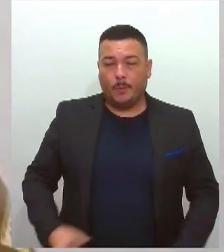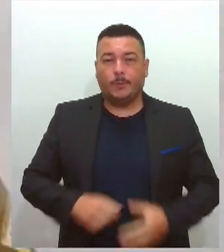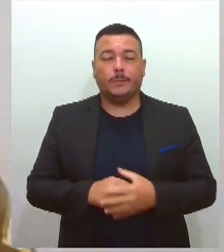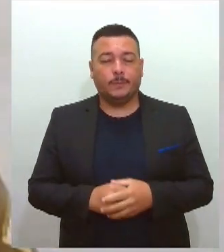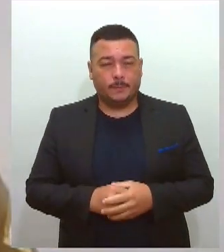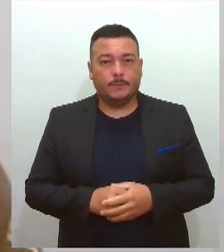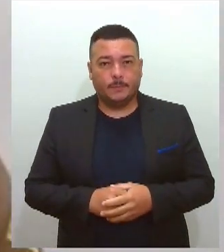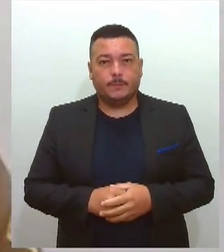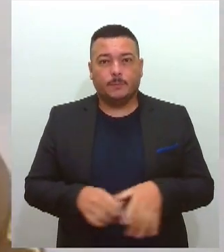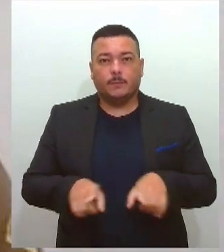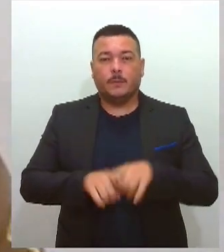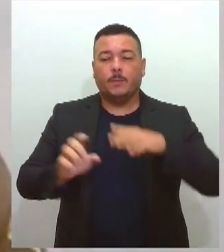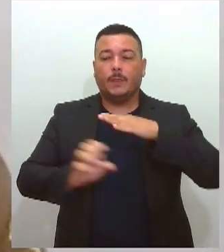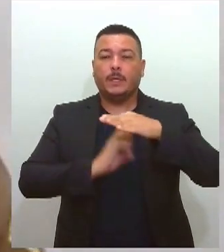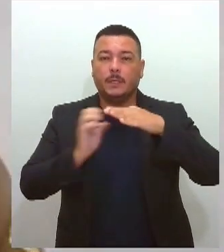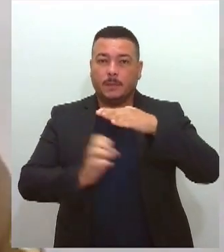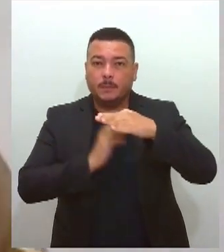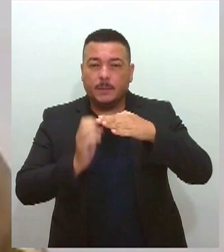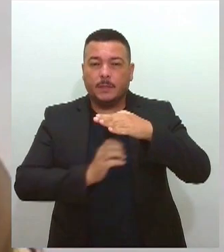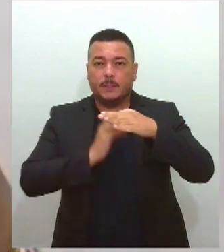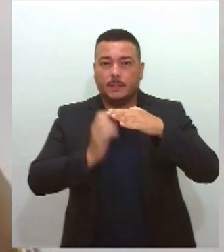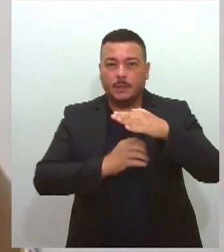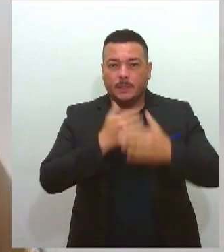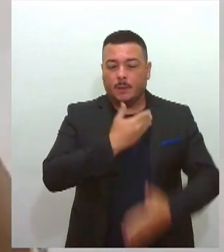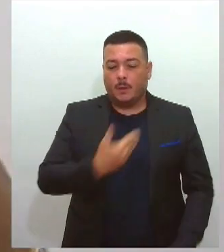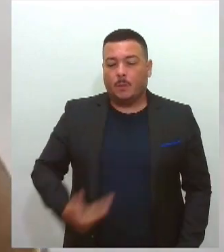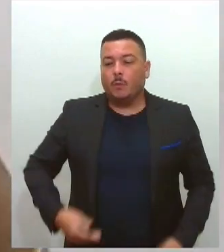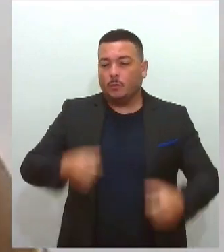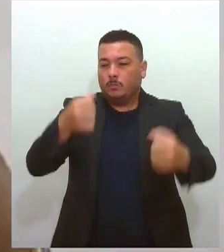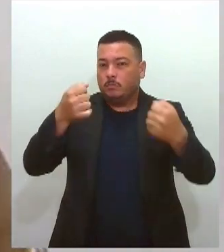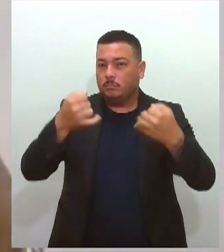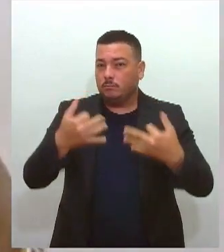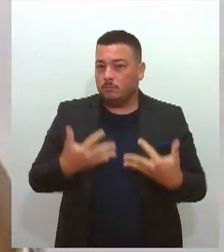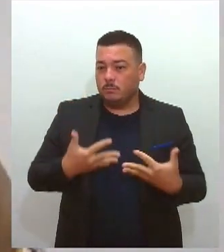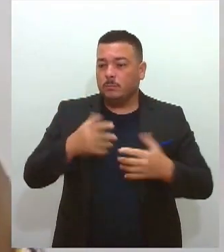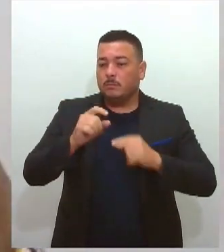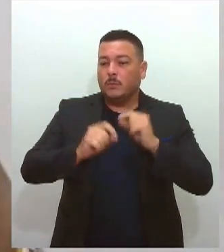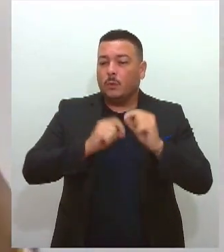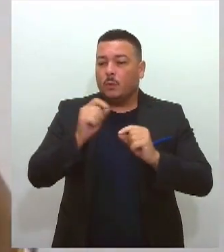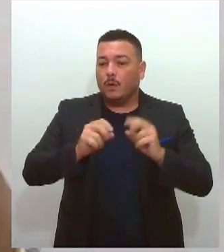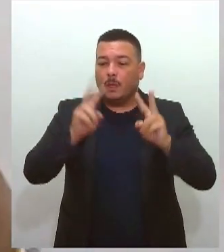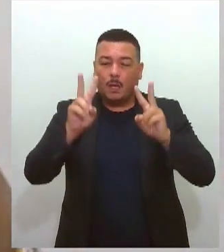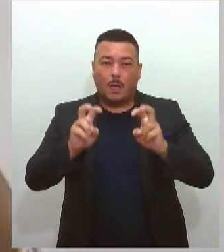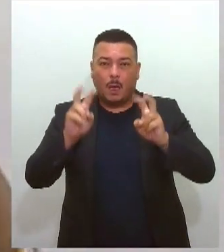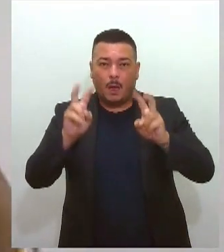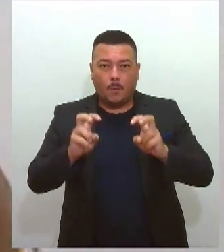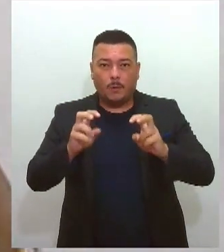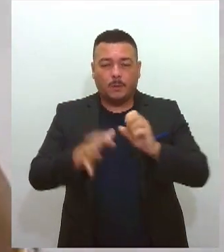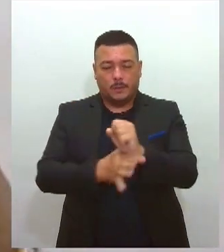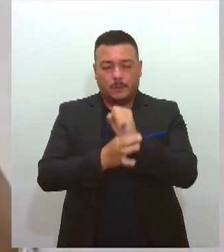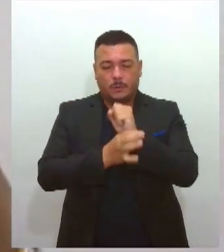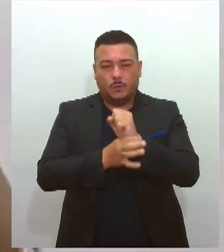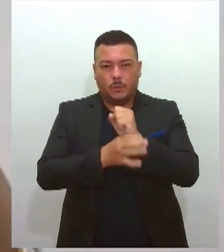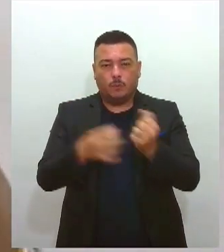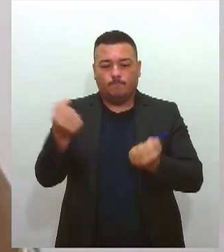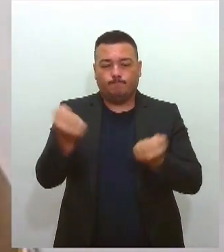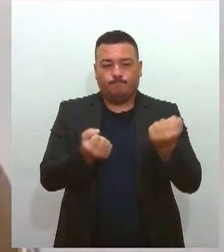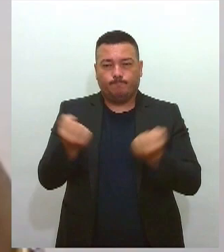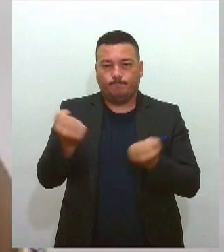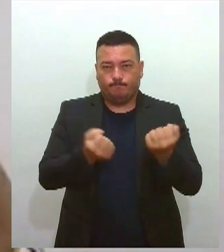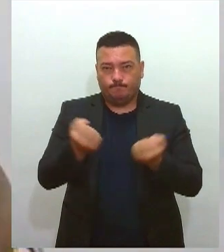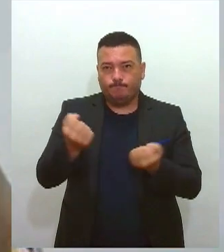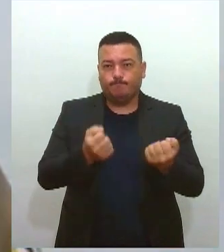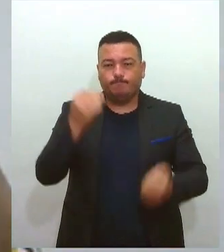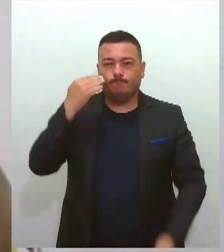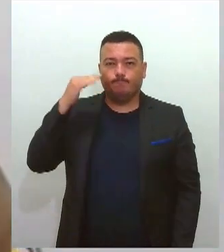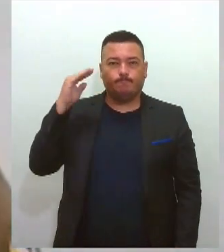empresas públicas e fala a importância de uma condução segura, né? De uma condução, principalmente, tendo